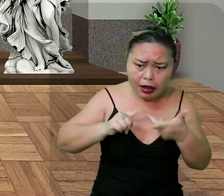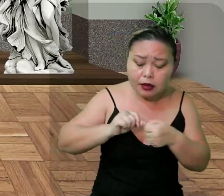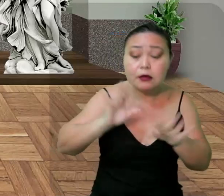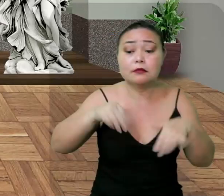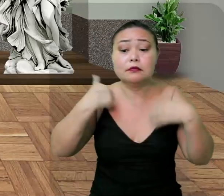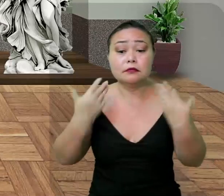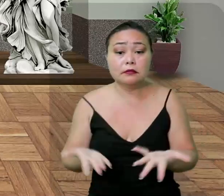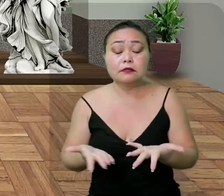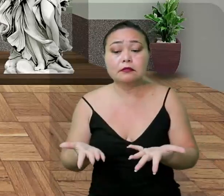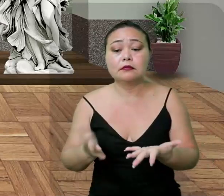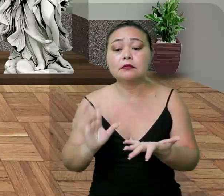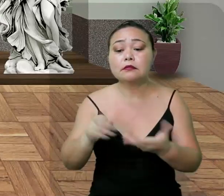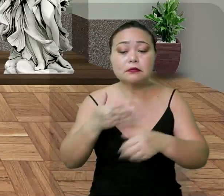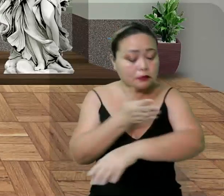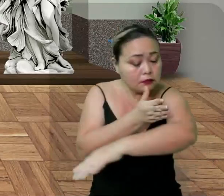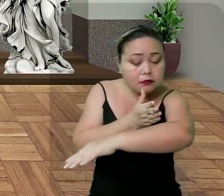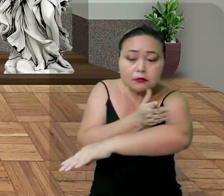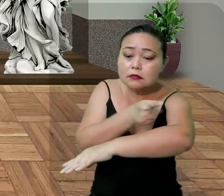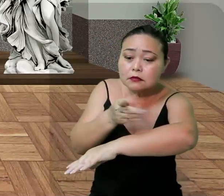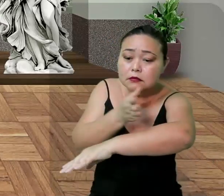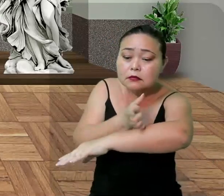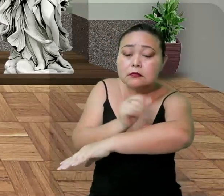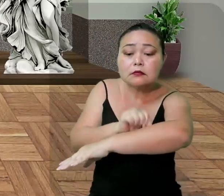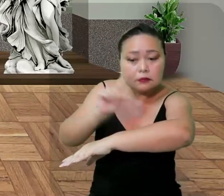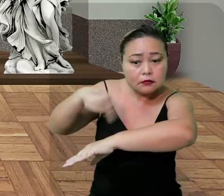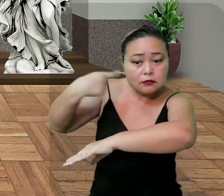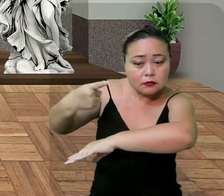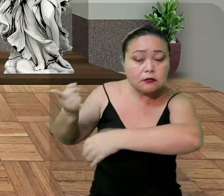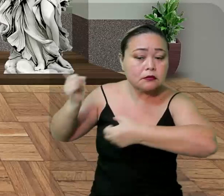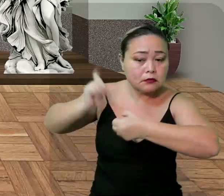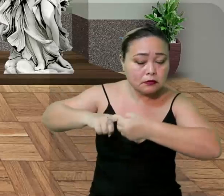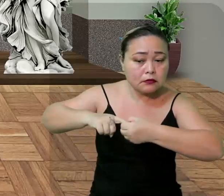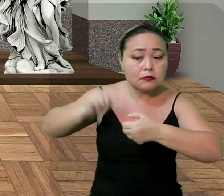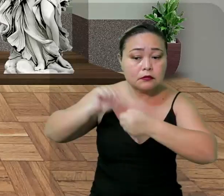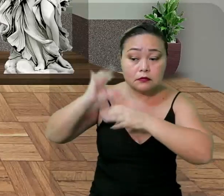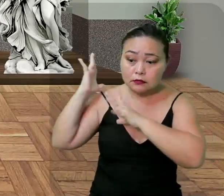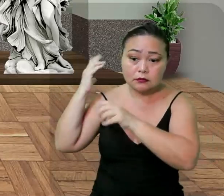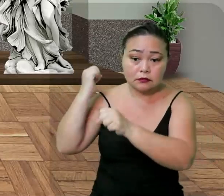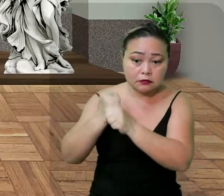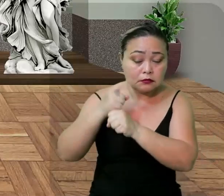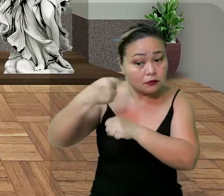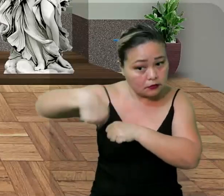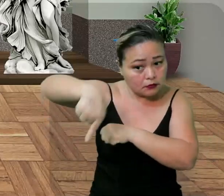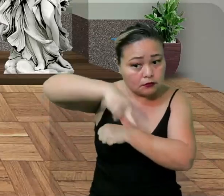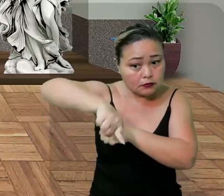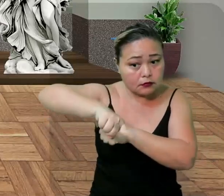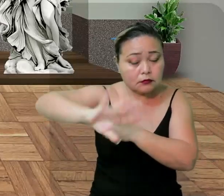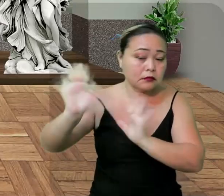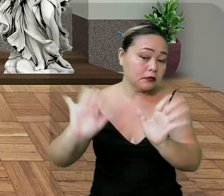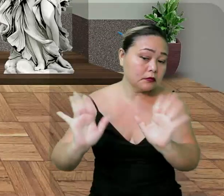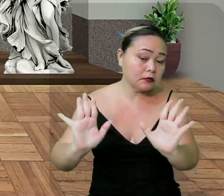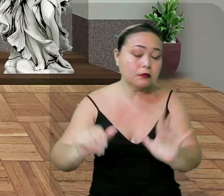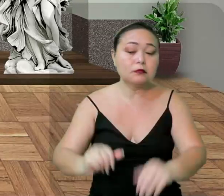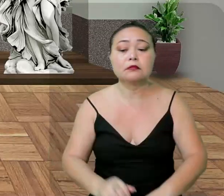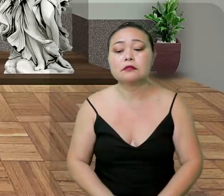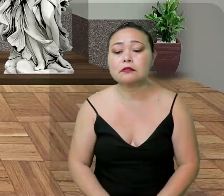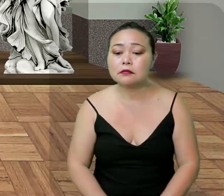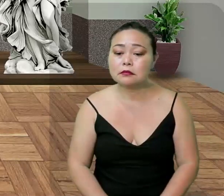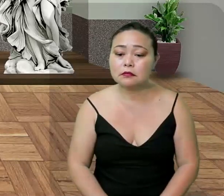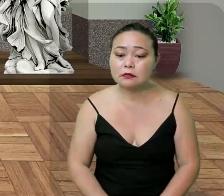chegando na Baixa Idade Média. Daqui a pouco eu volto para fazer a revisão com vocês. Tchau, tchau.